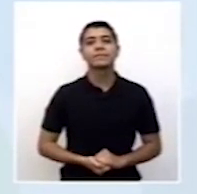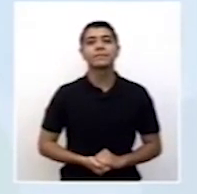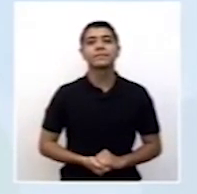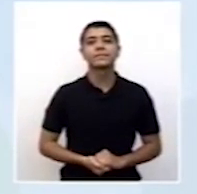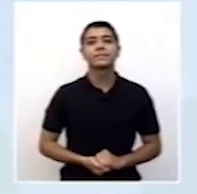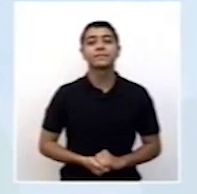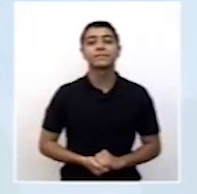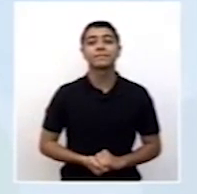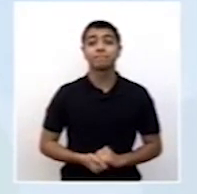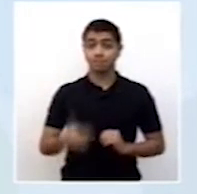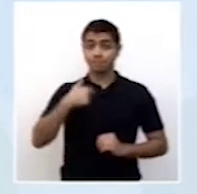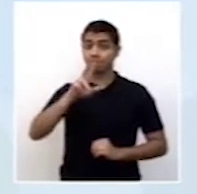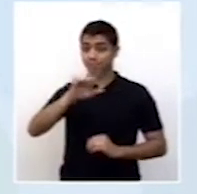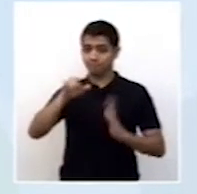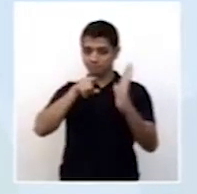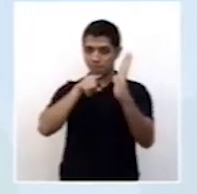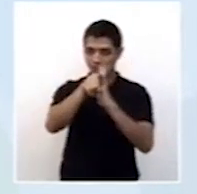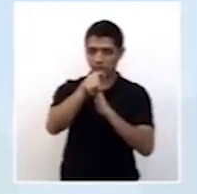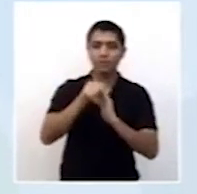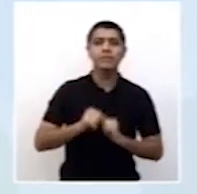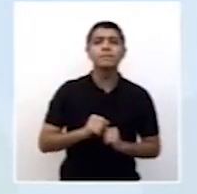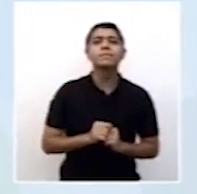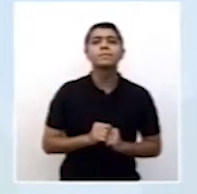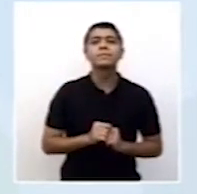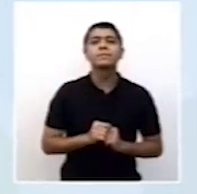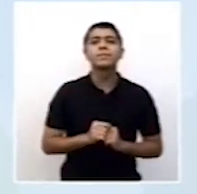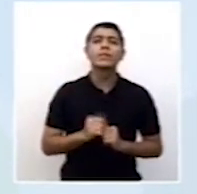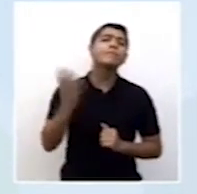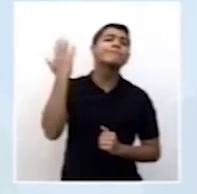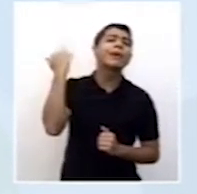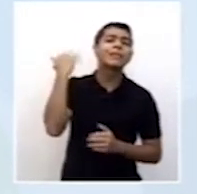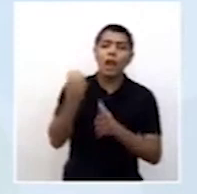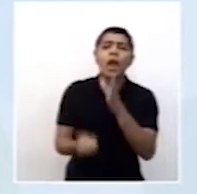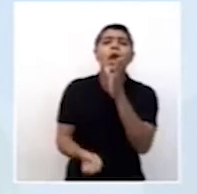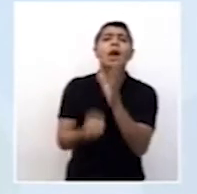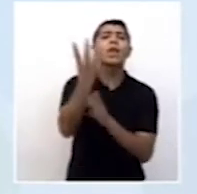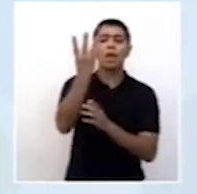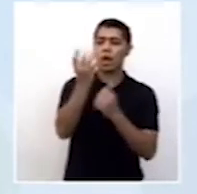Vou fazer uma pergunta. Vocês sabem quando surgiu a crônica?